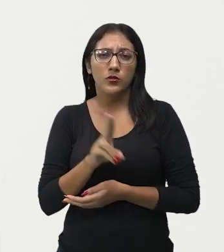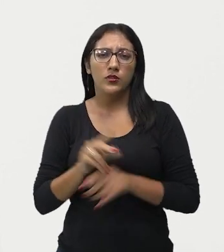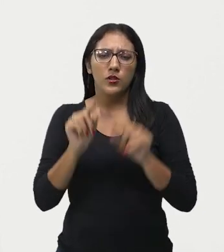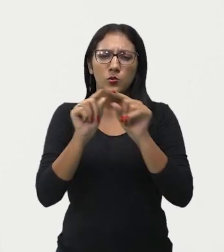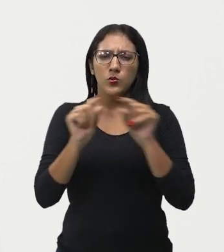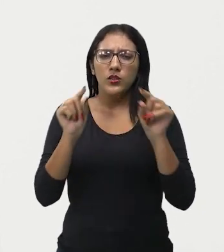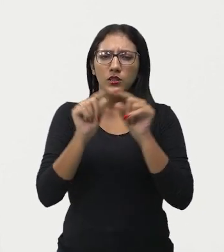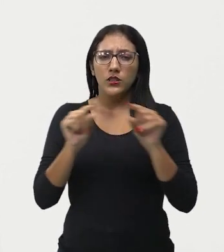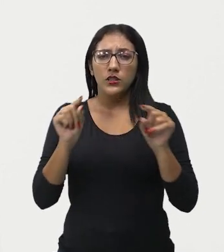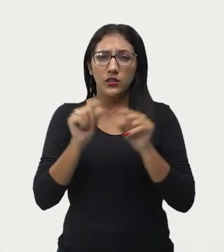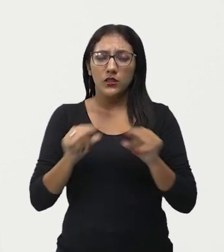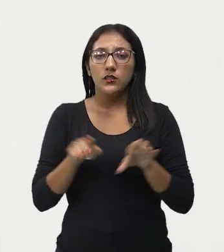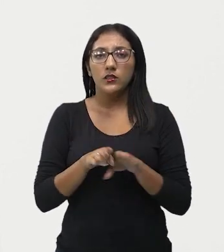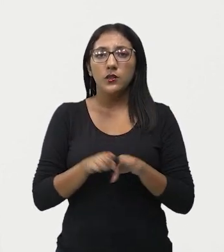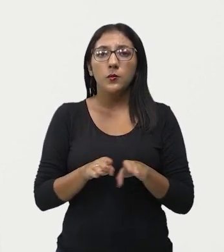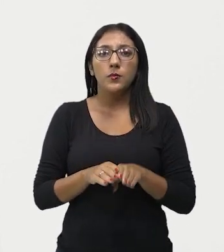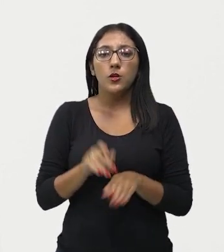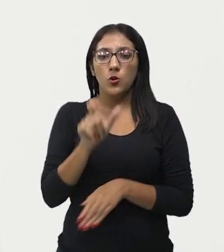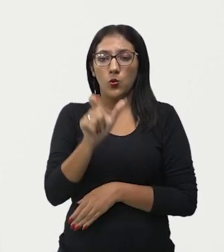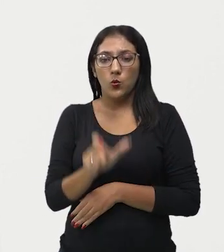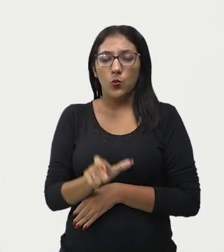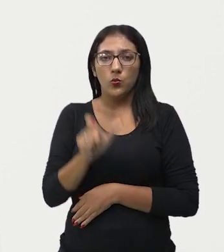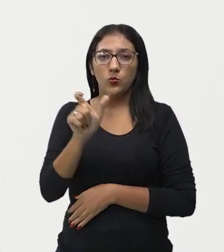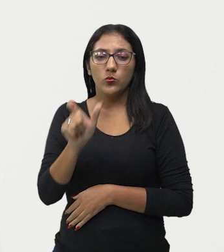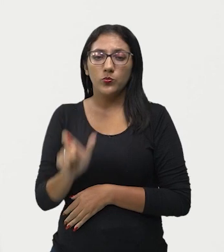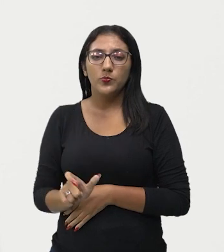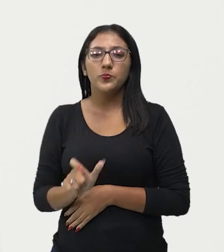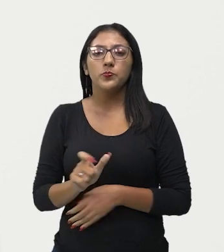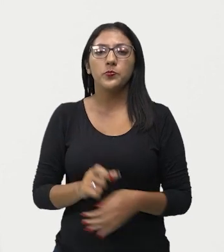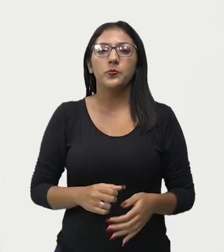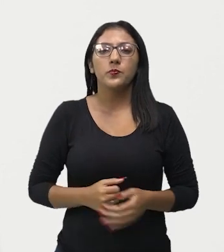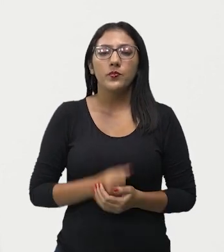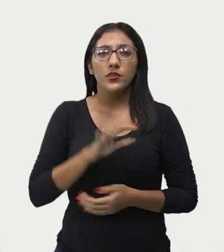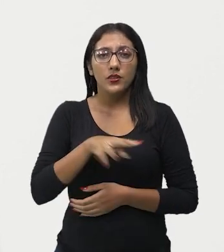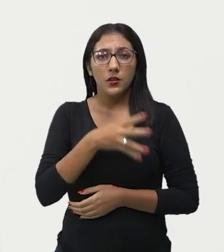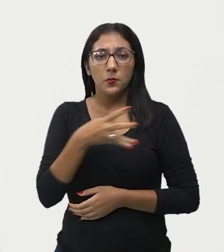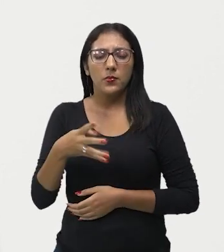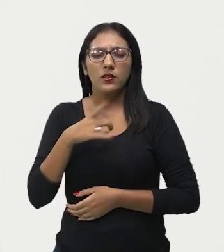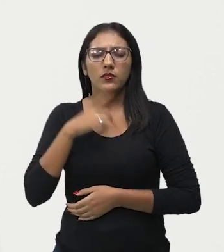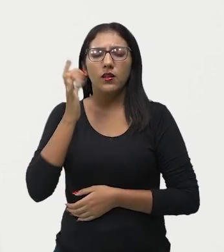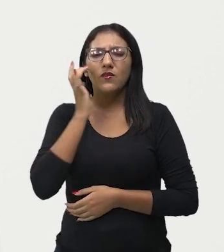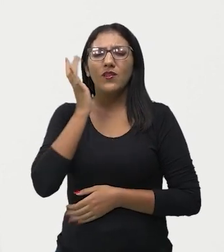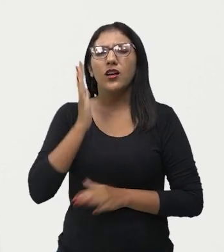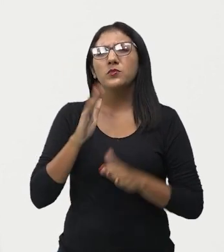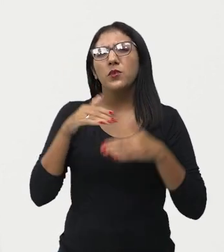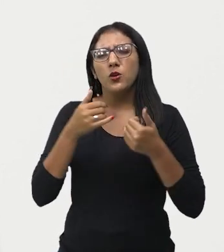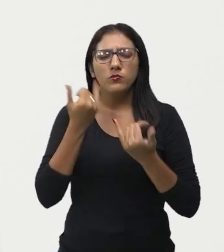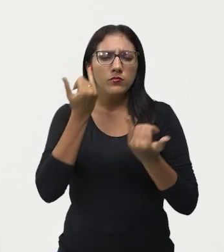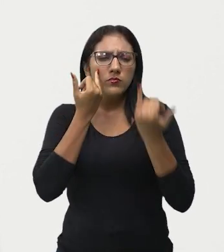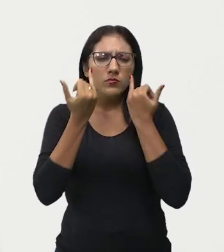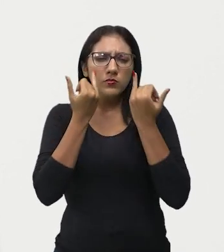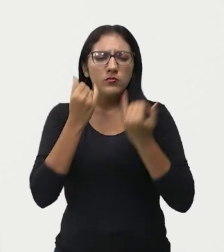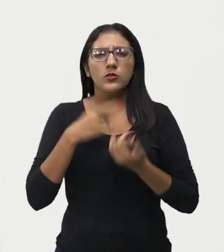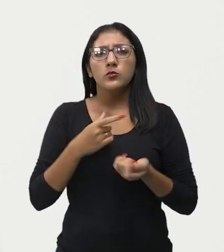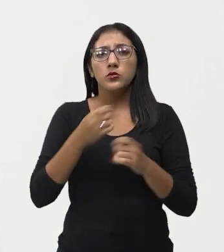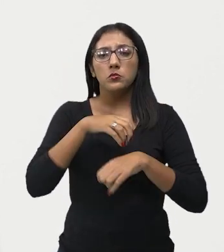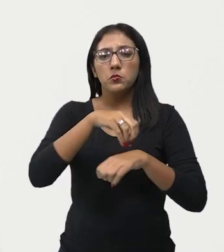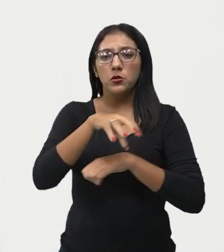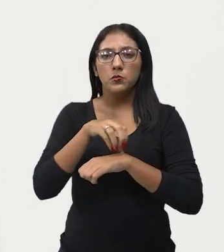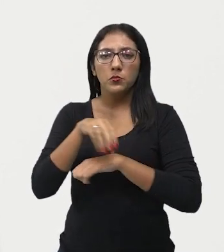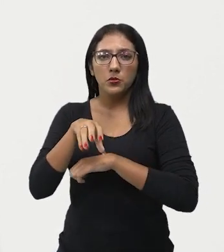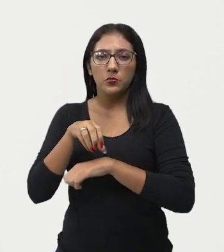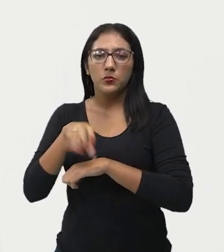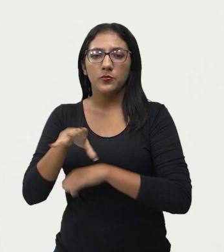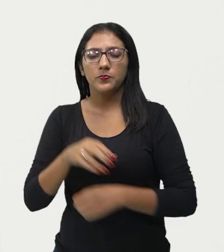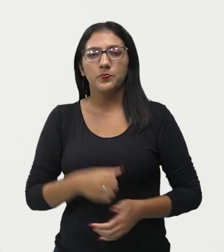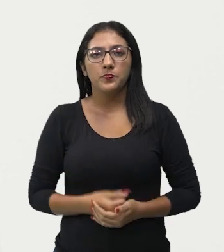de linhas e colunas. A tabela facilita a visualização da informação que se deseja transmitir.